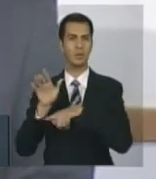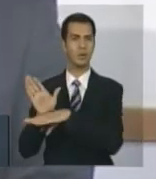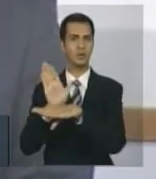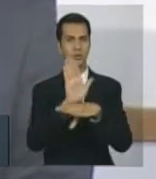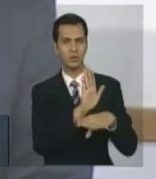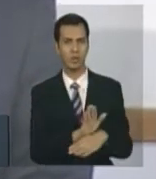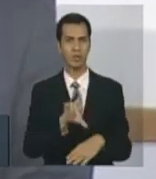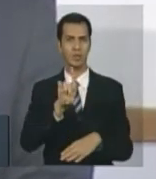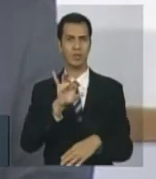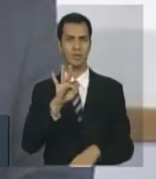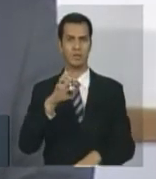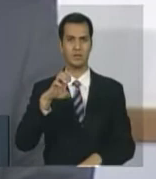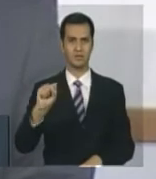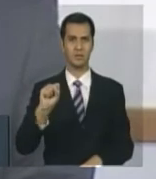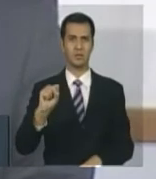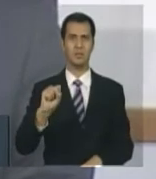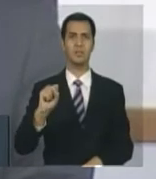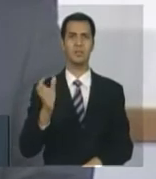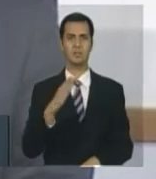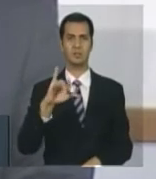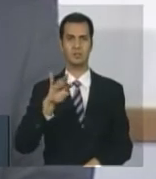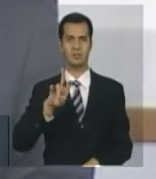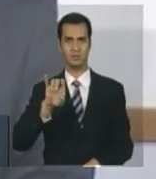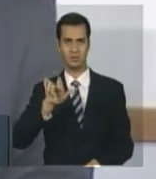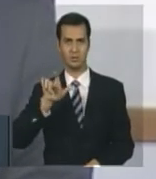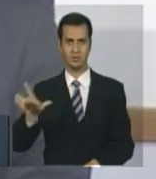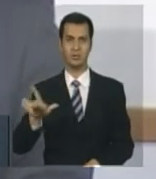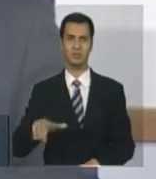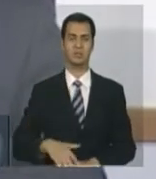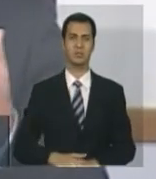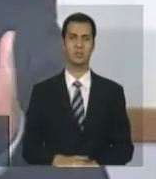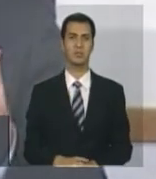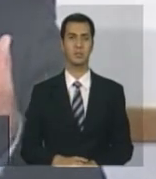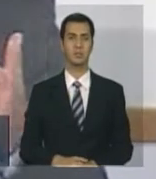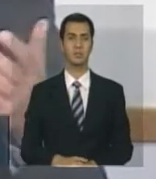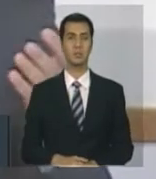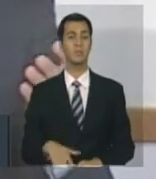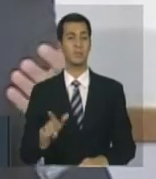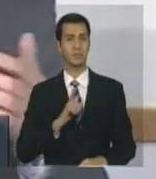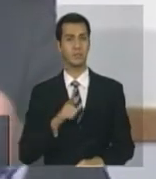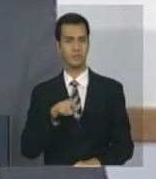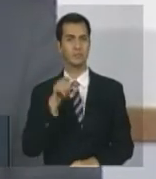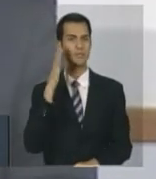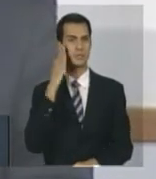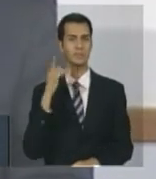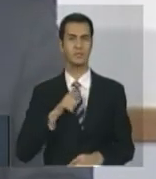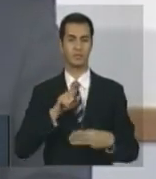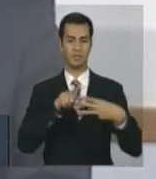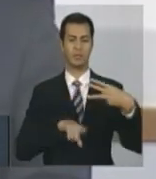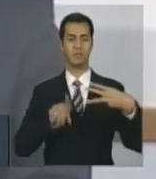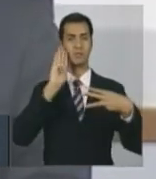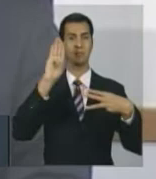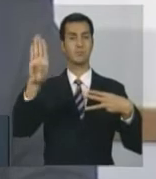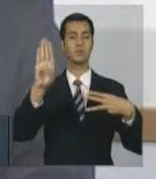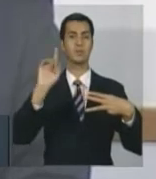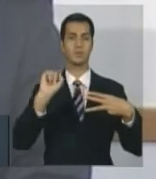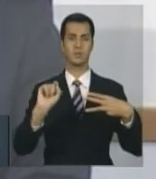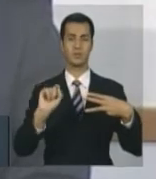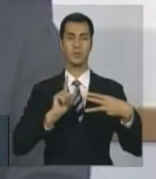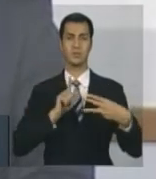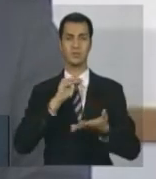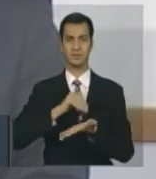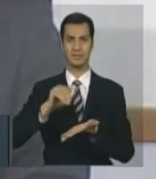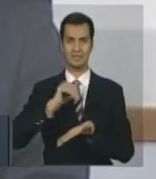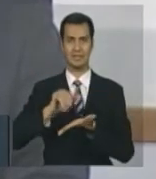defesa civil, notadamente aquelas três importantes rubricas com que a Secretaria